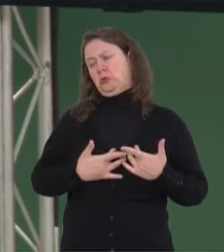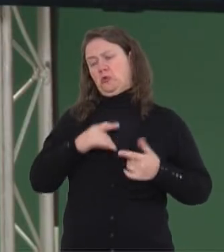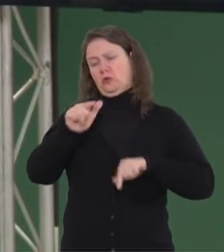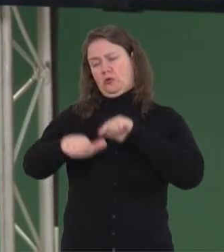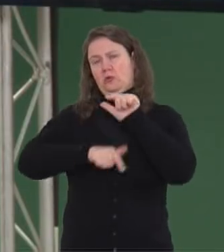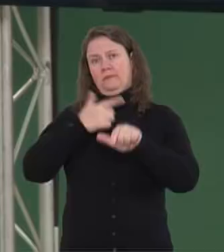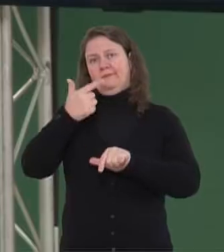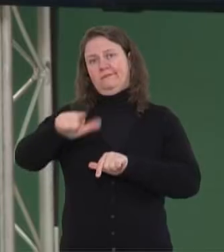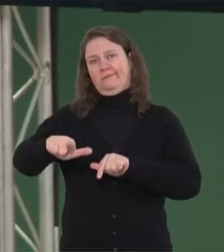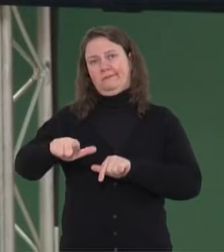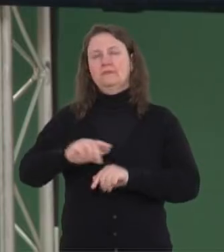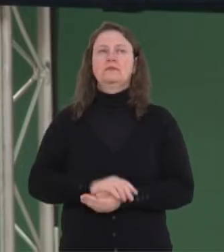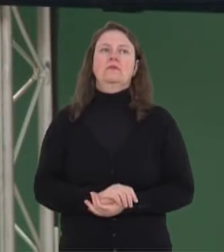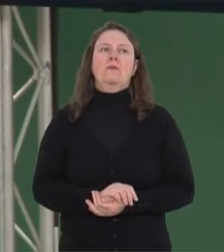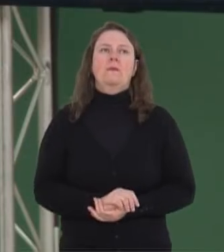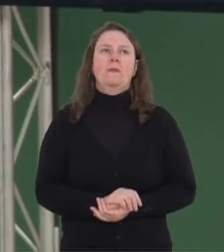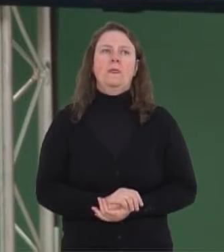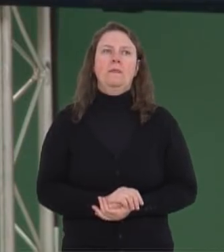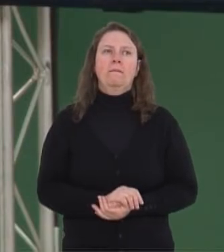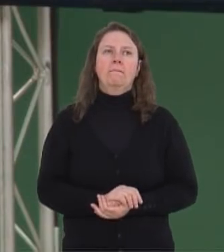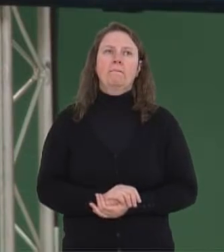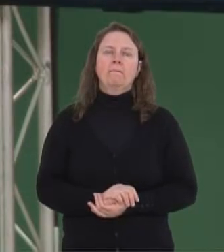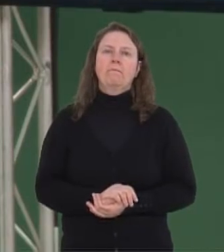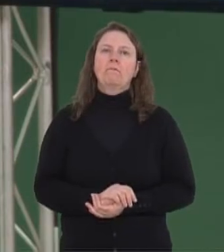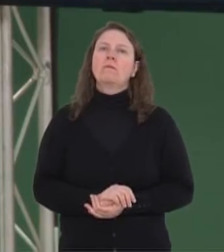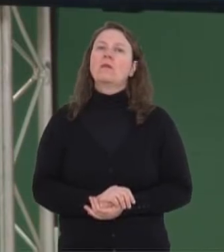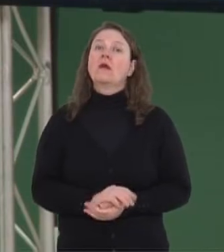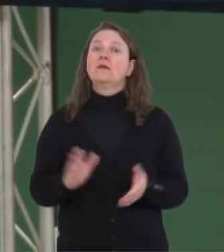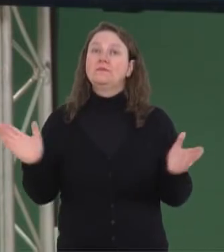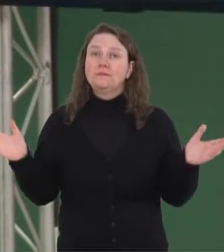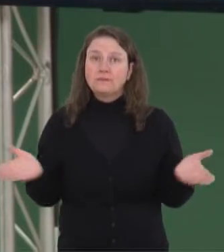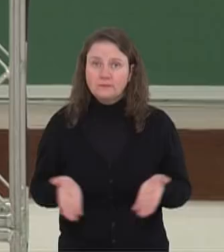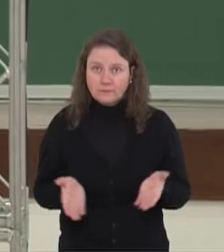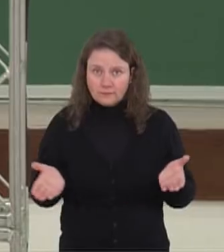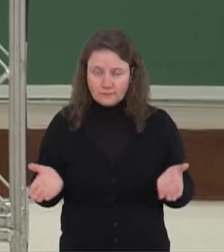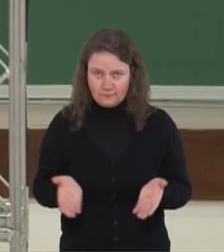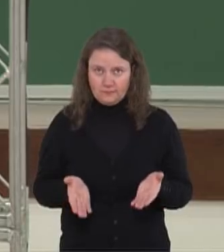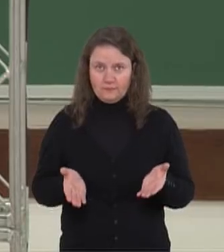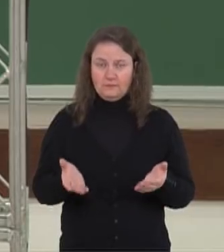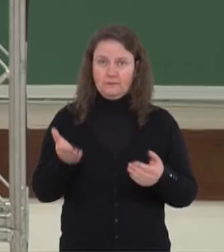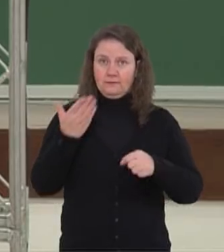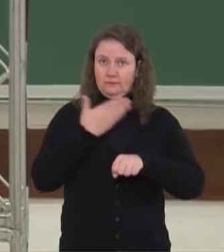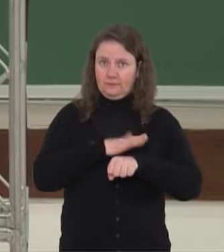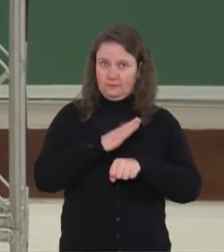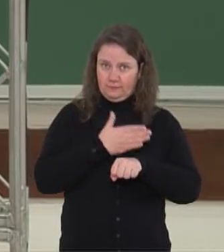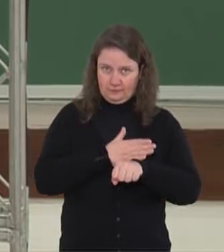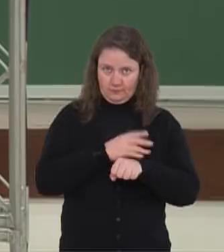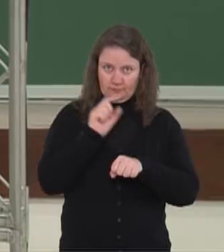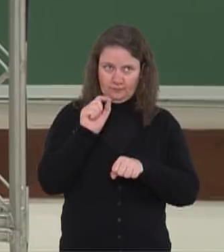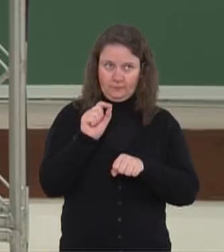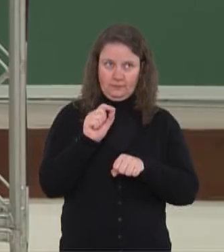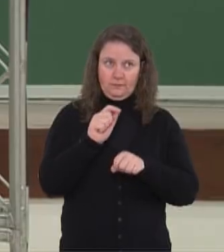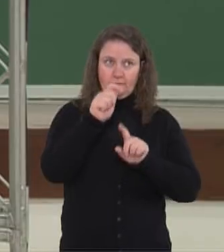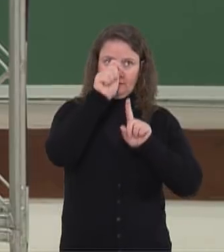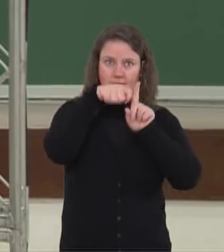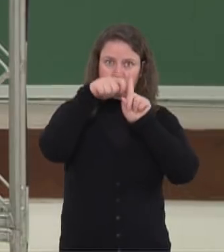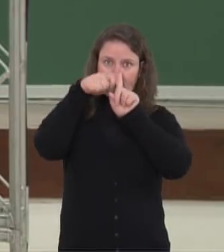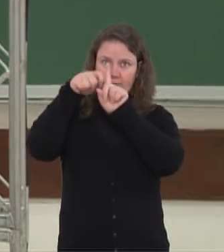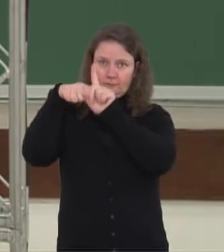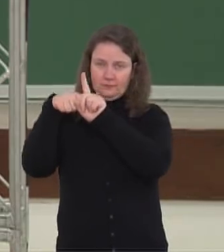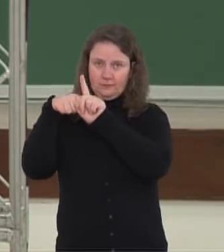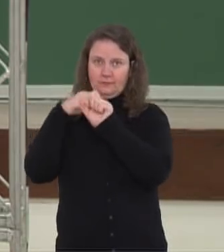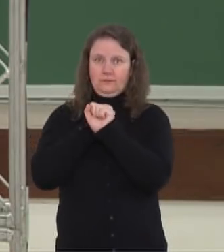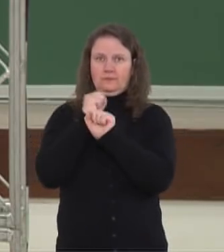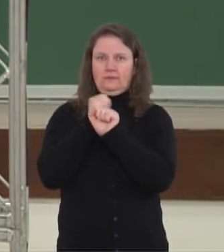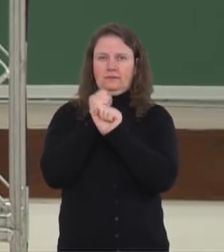é? Então, vamos revisar agora os nossos meses do ano. Olha